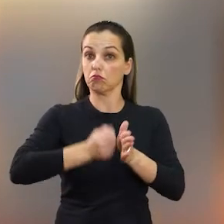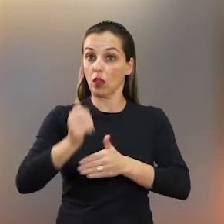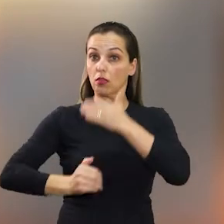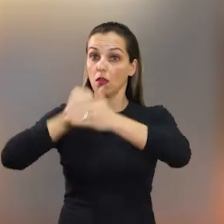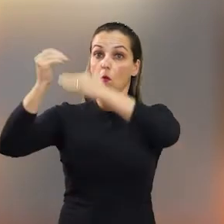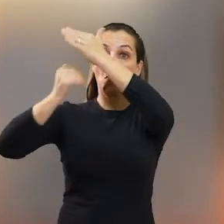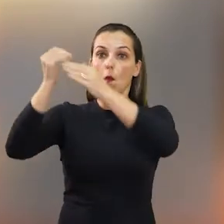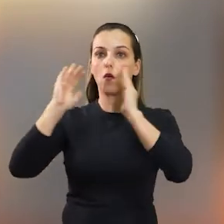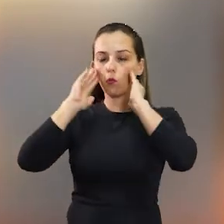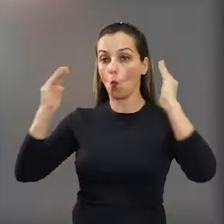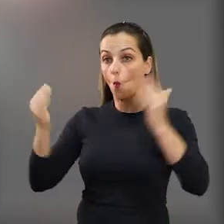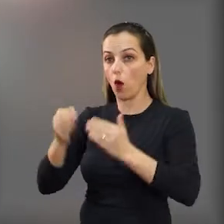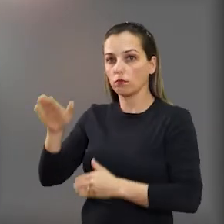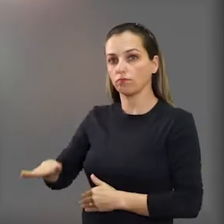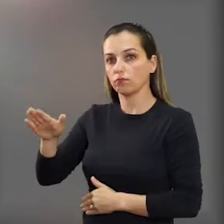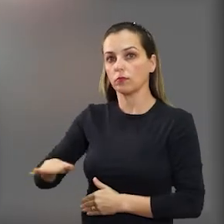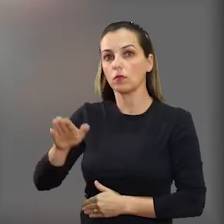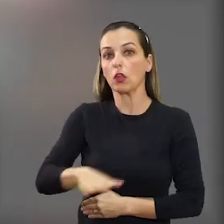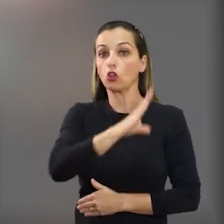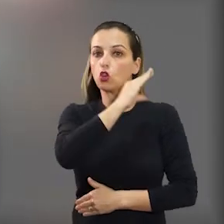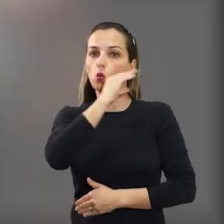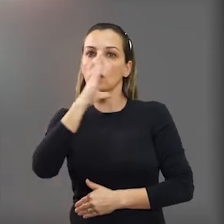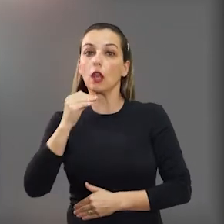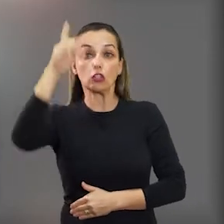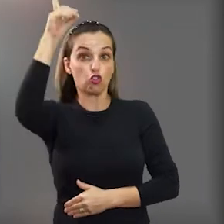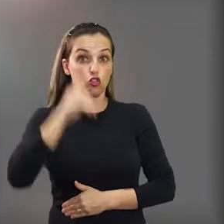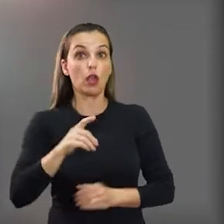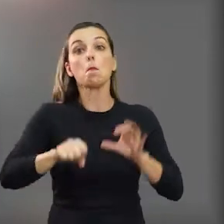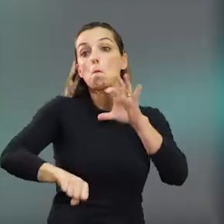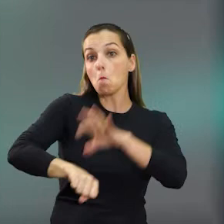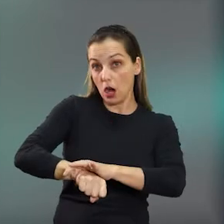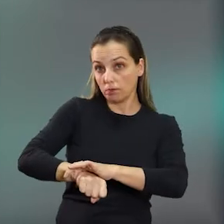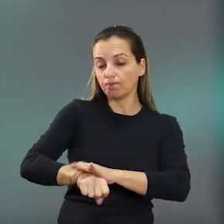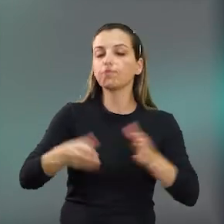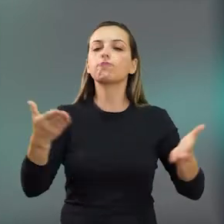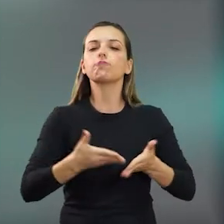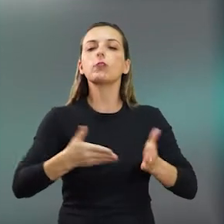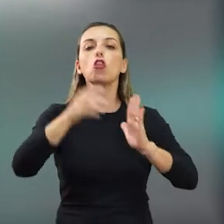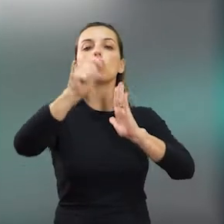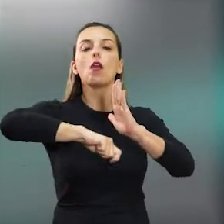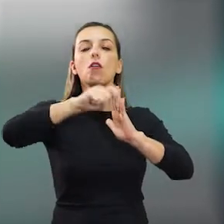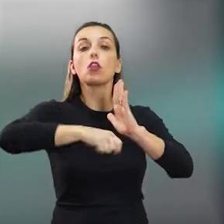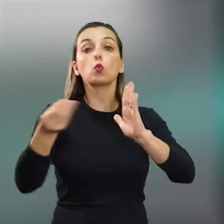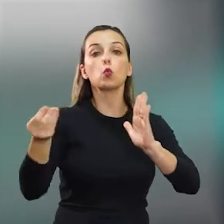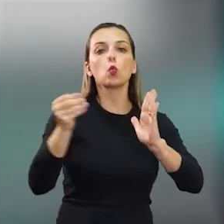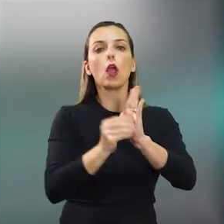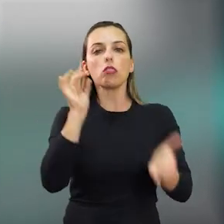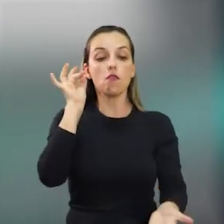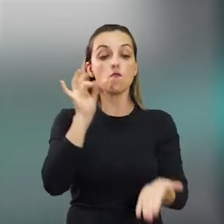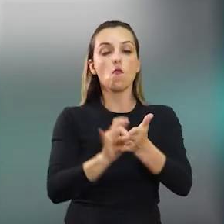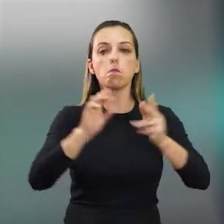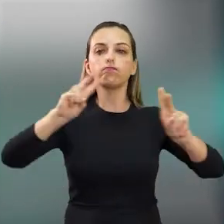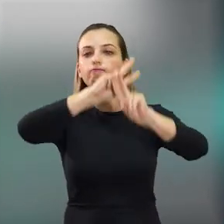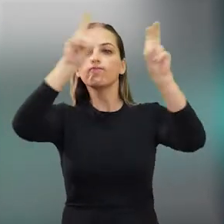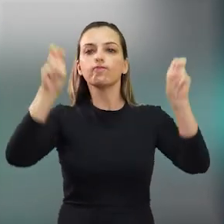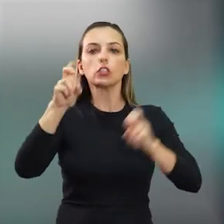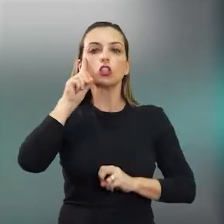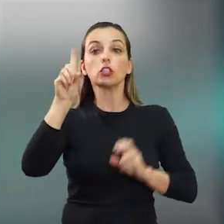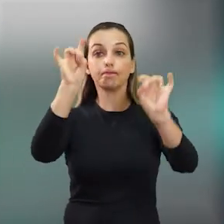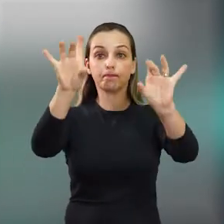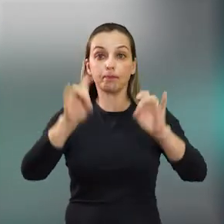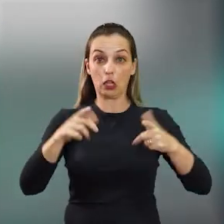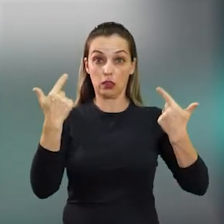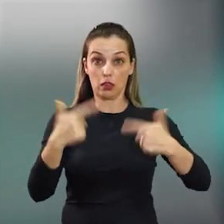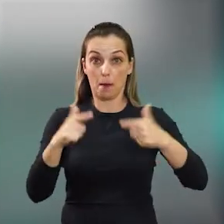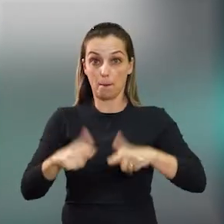Araraquara avança na proteção dos direitos da criança e do adolescente ao incluir no calendário oficial do município o